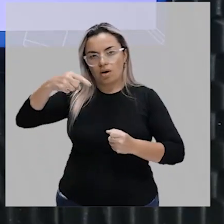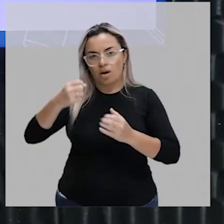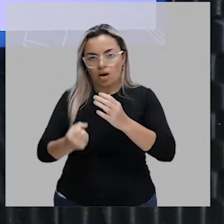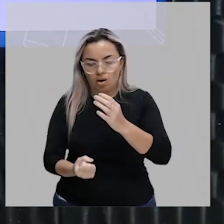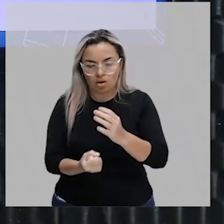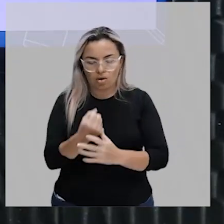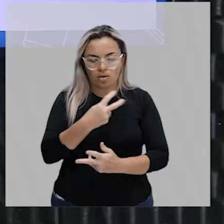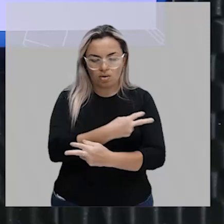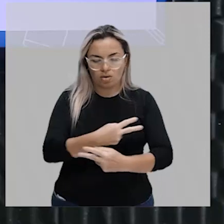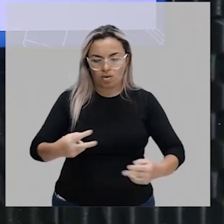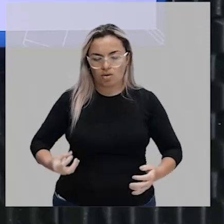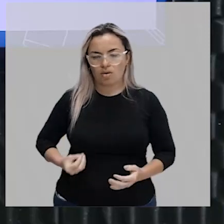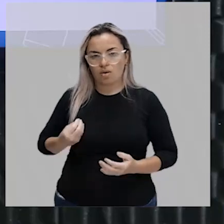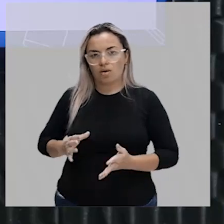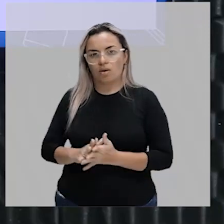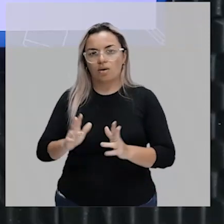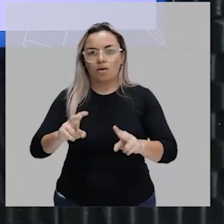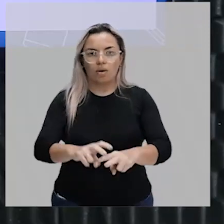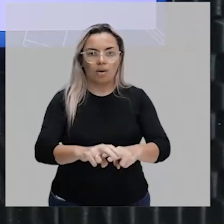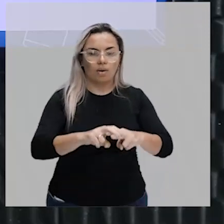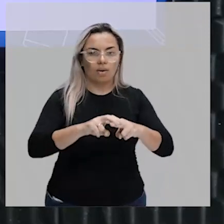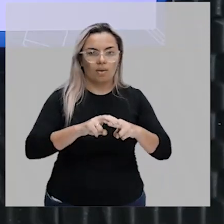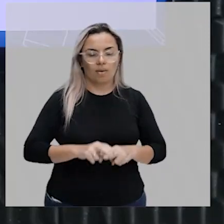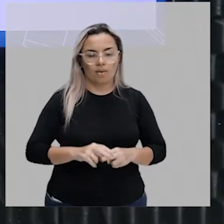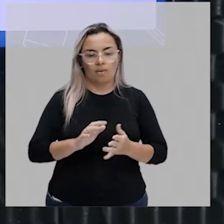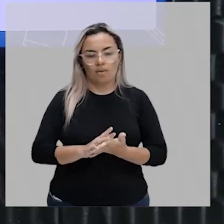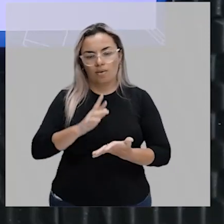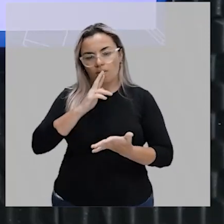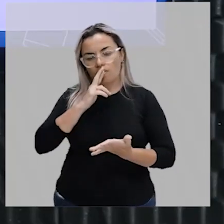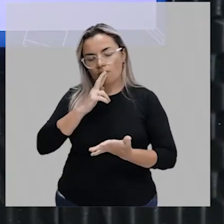tá? Por isso, a